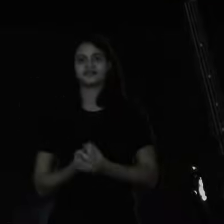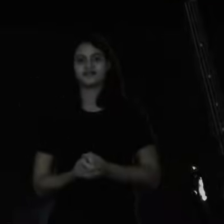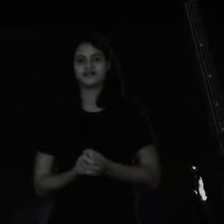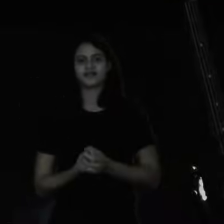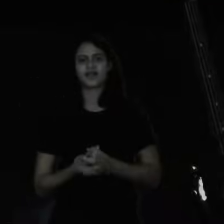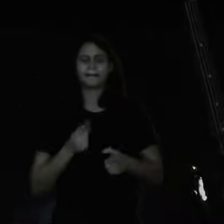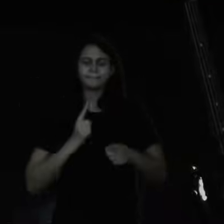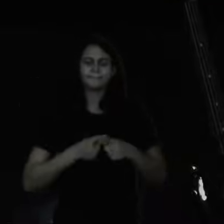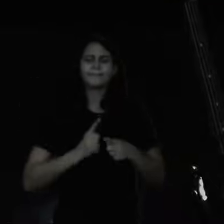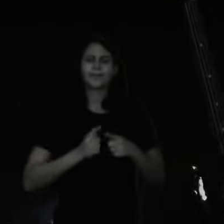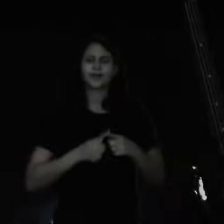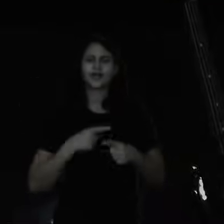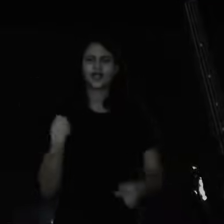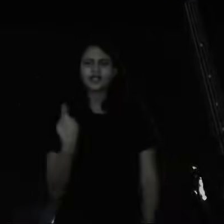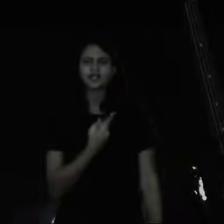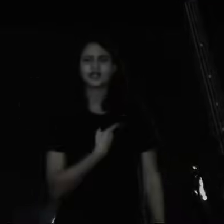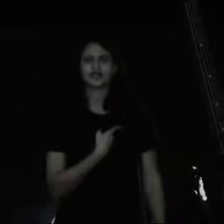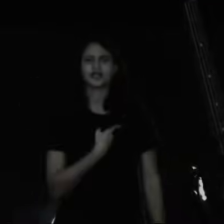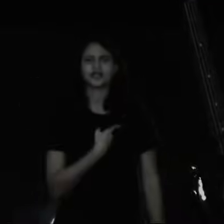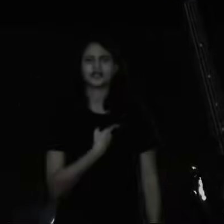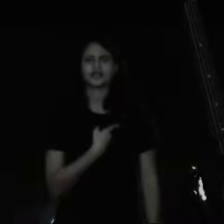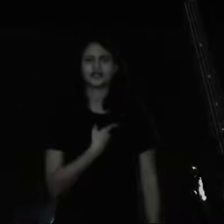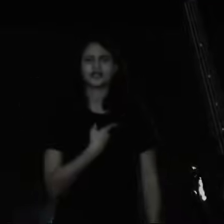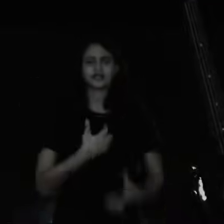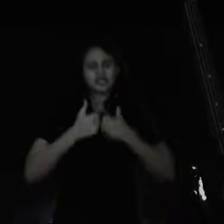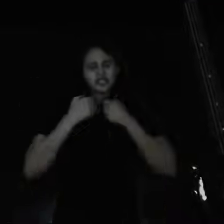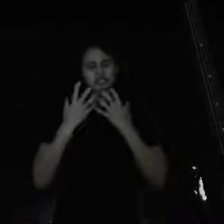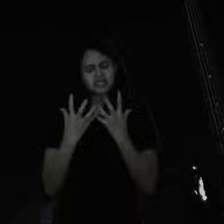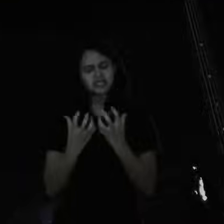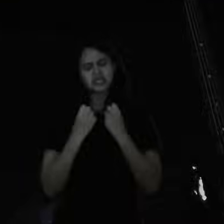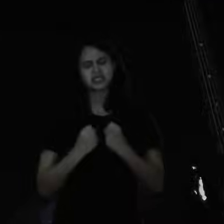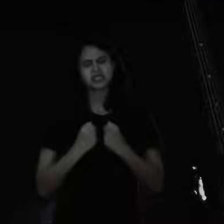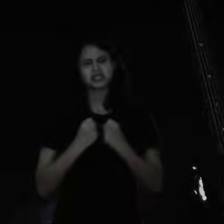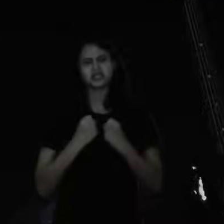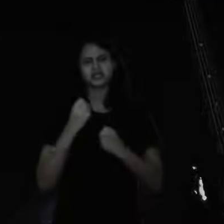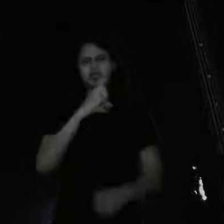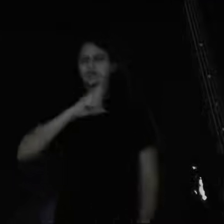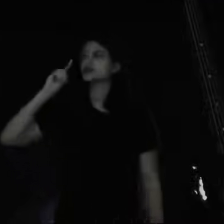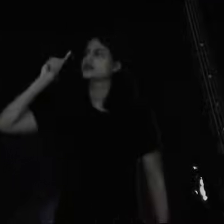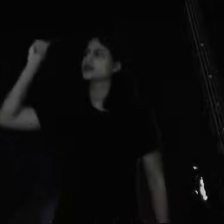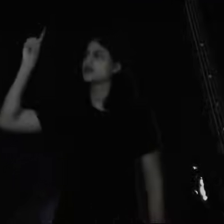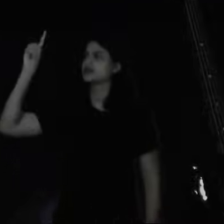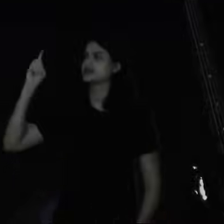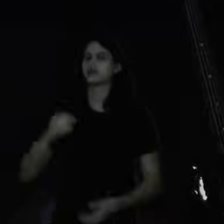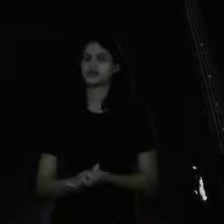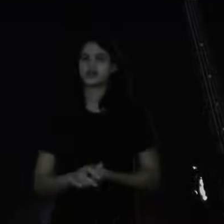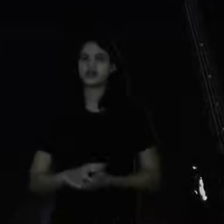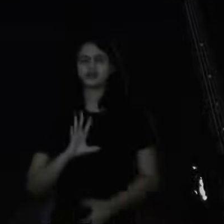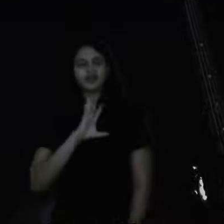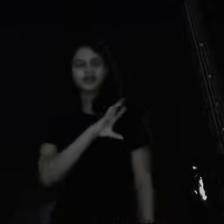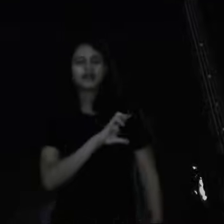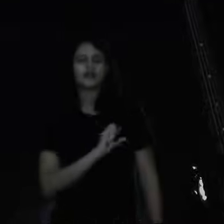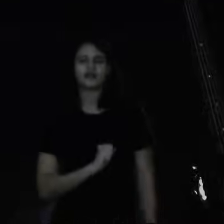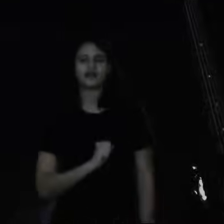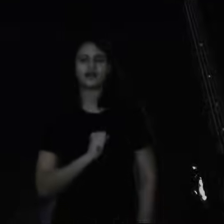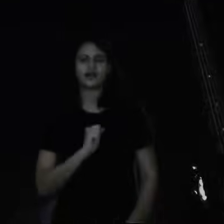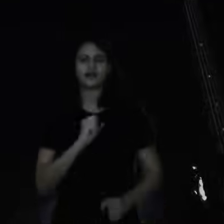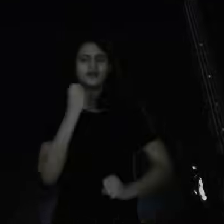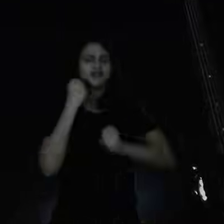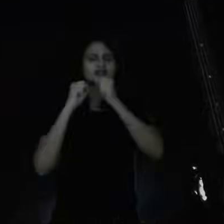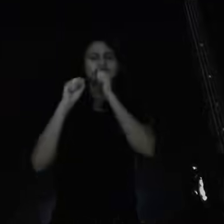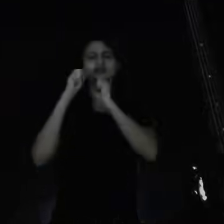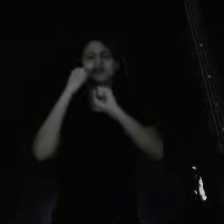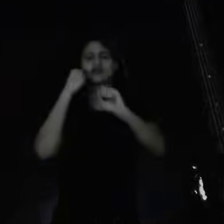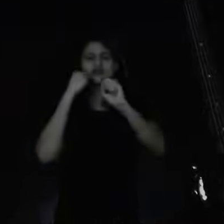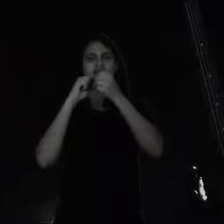Porque eu e você já fomos aceitos por Ele. Eu amo o que o Salmo 27, versículo 10